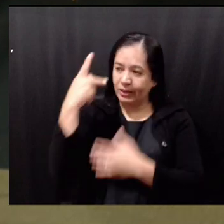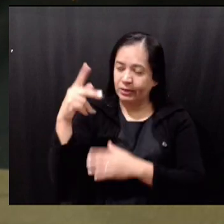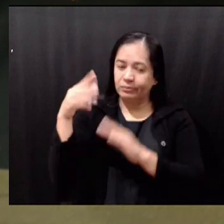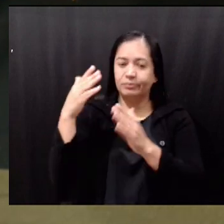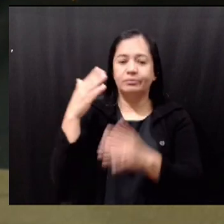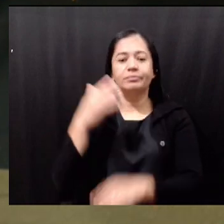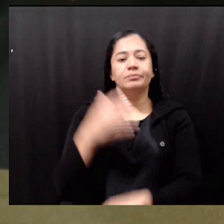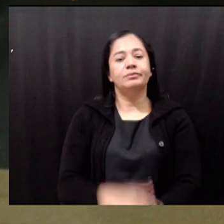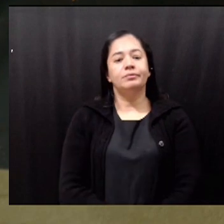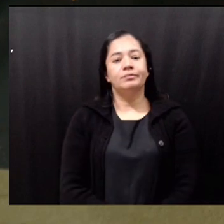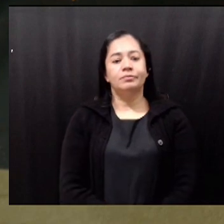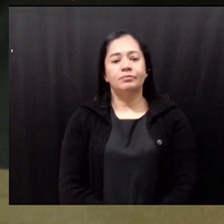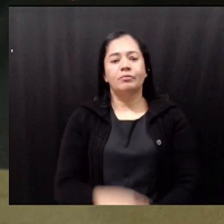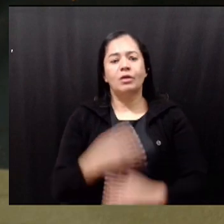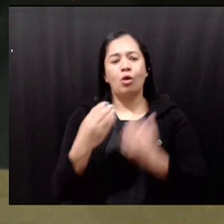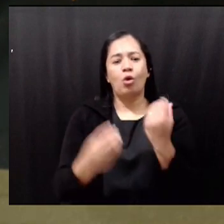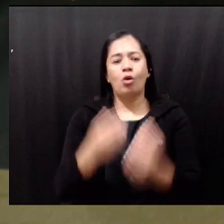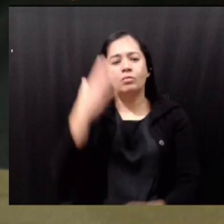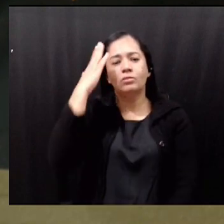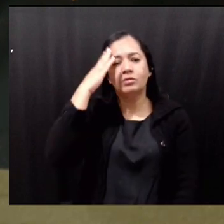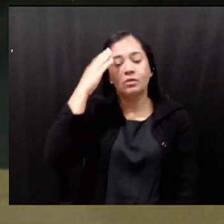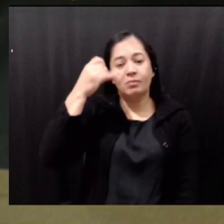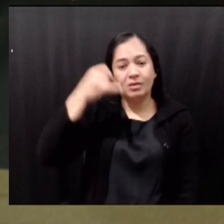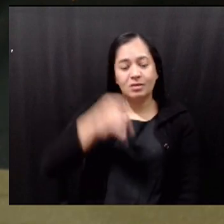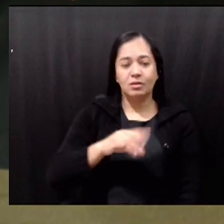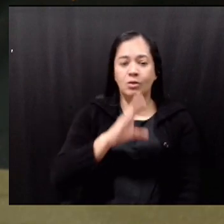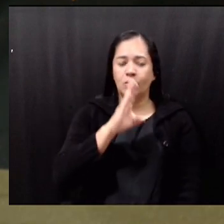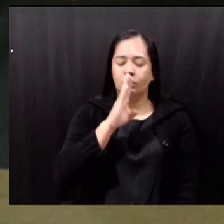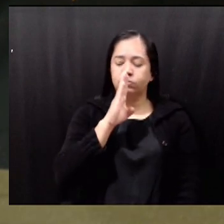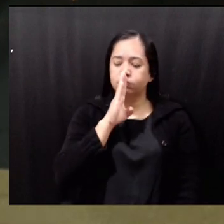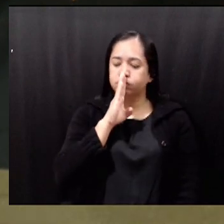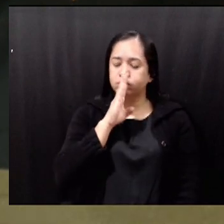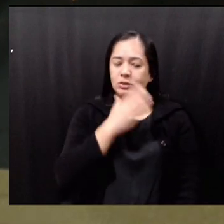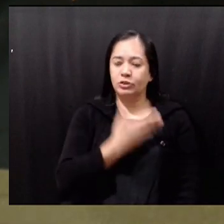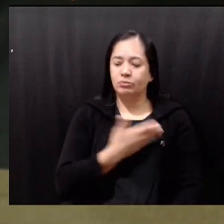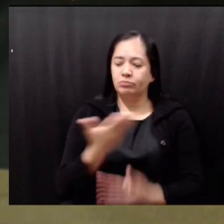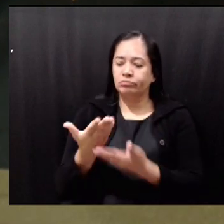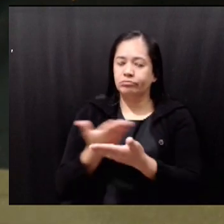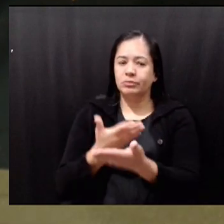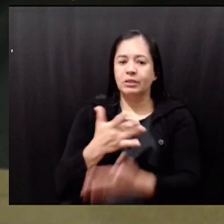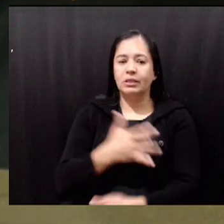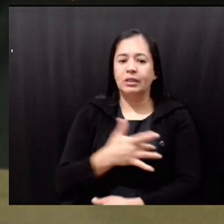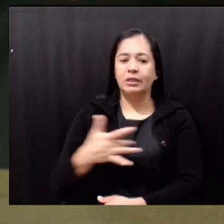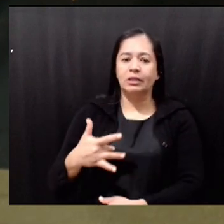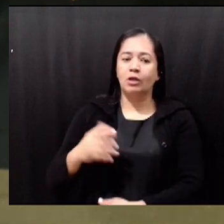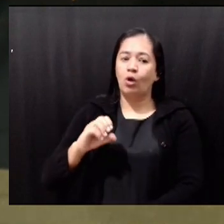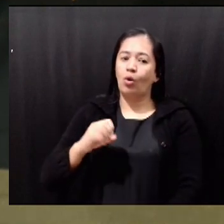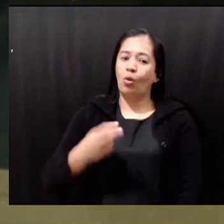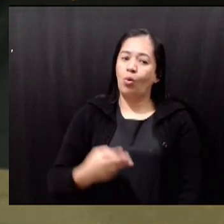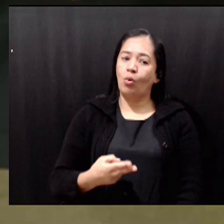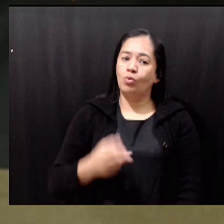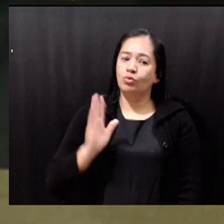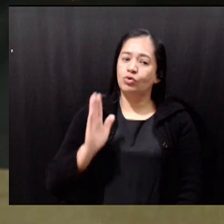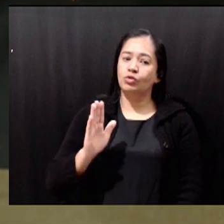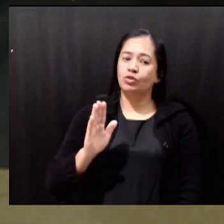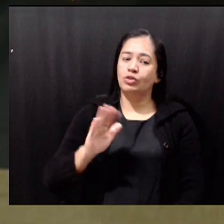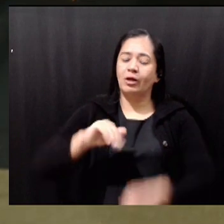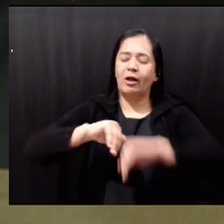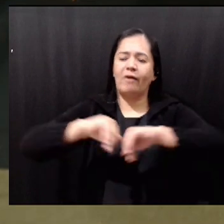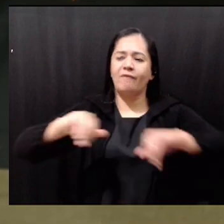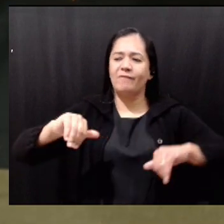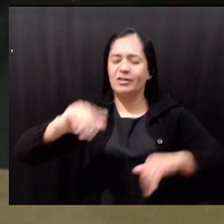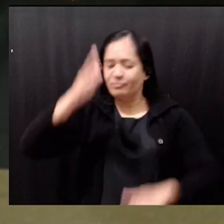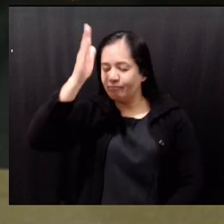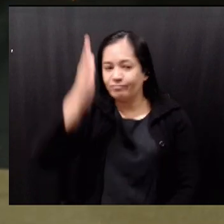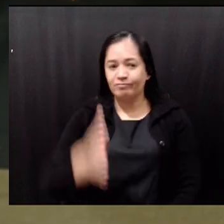como saber se o silêncio entre amigos é saudável ou se já virou afastamento definitivo? E tal do silêncio que é